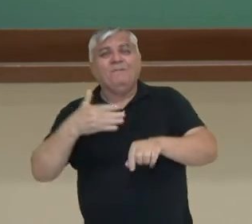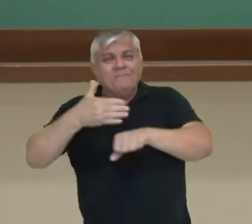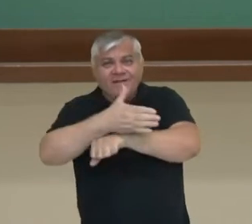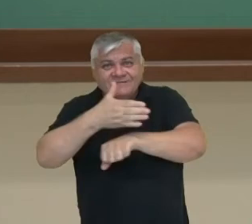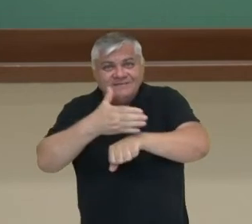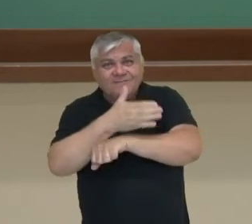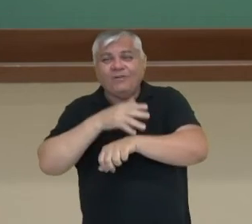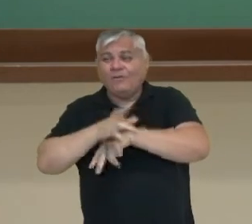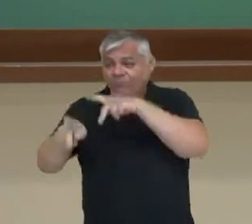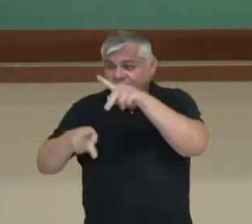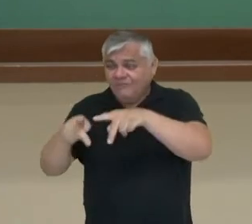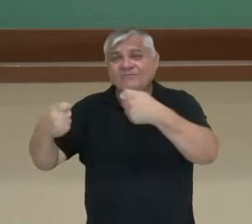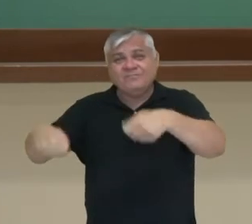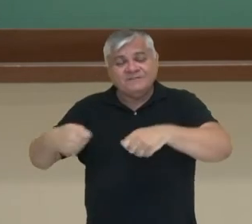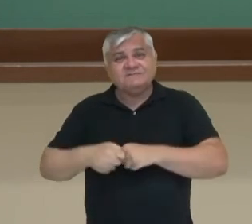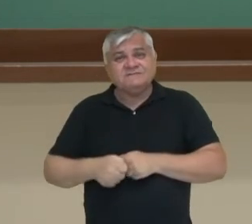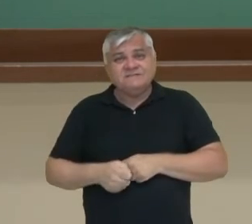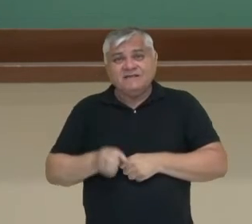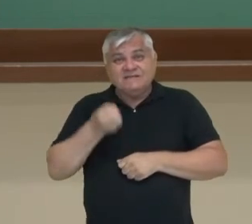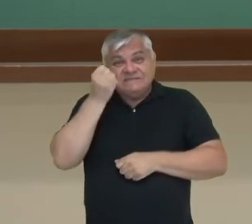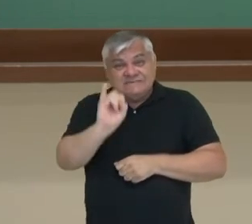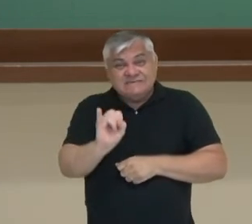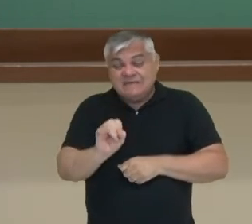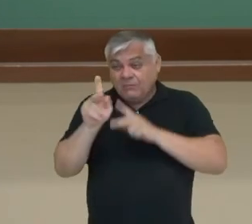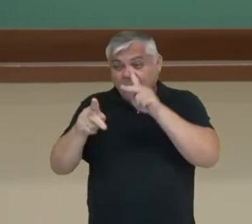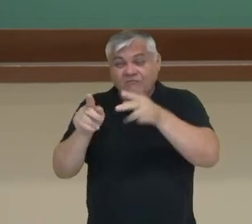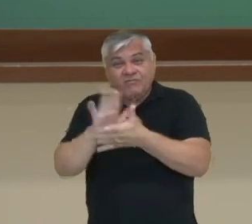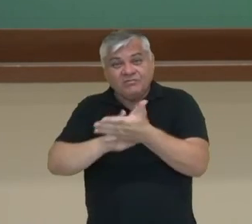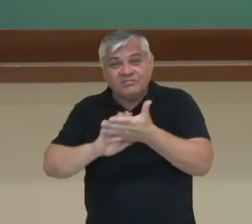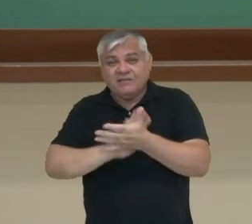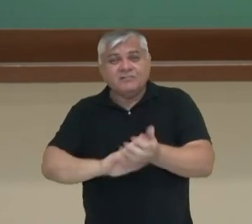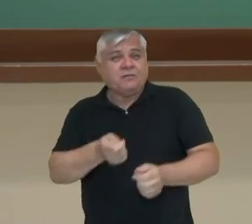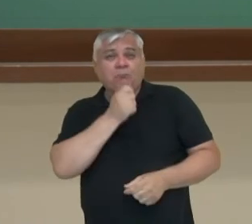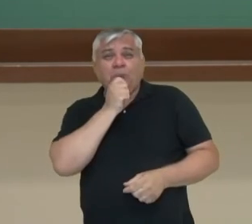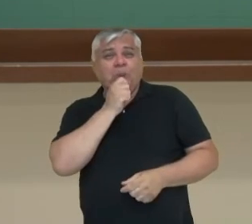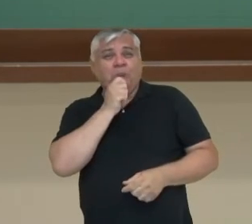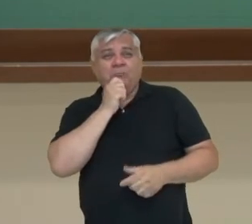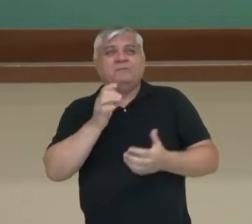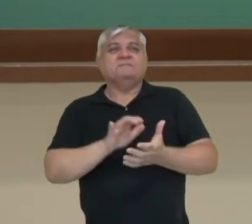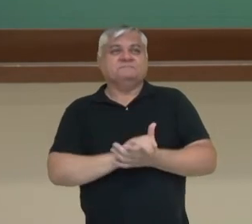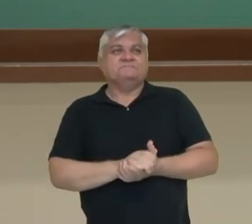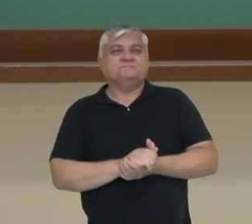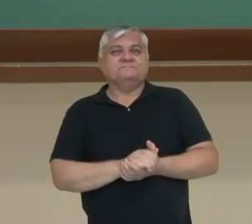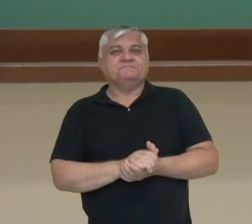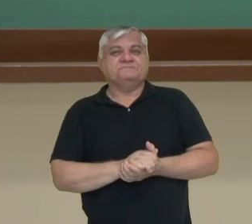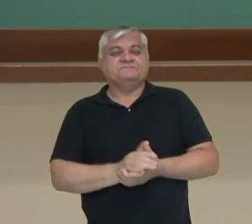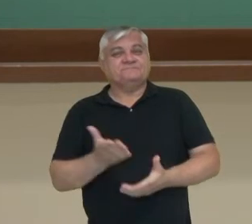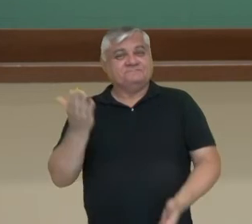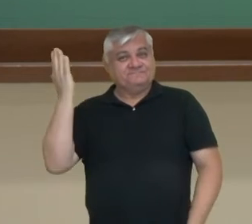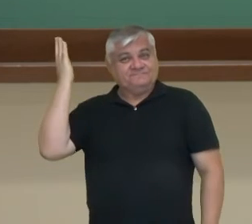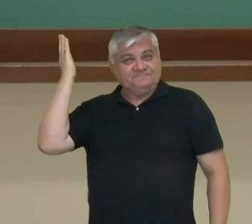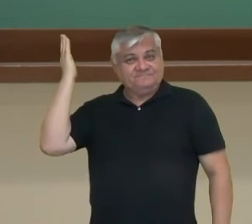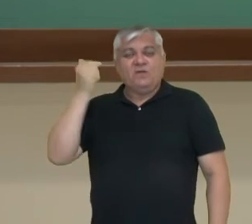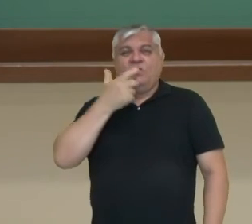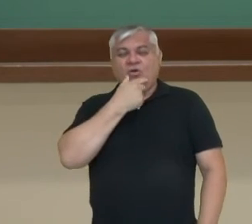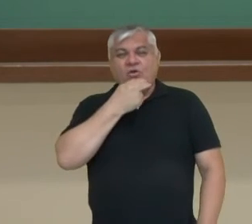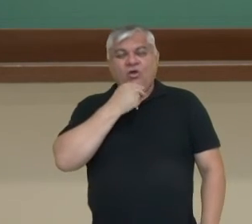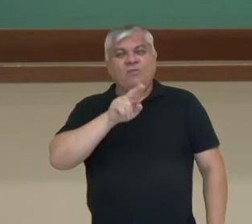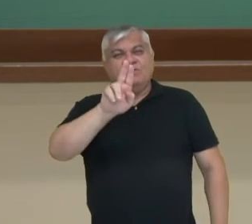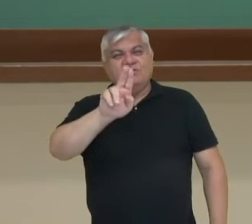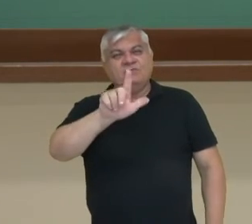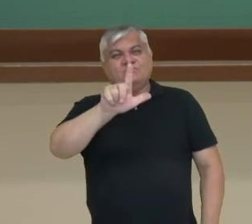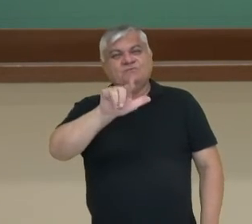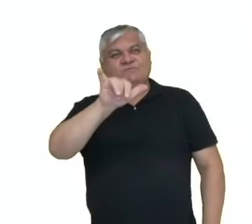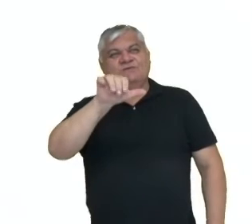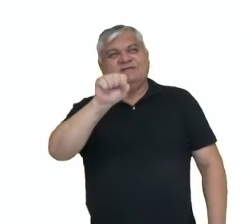da população na discussão de uma nova Carta Magna. E aí nós temos a grande figura do Ulisses Guimarães, que